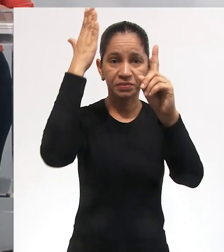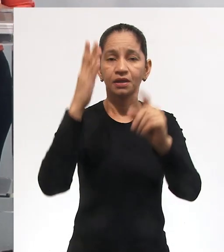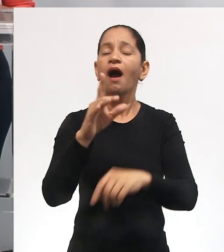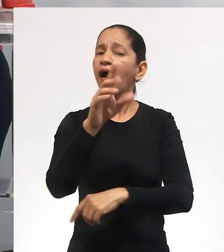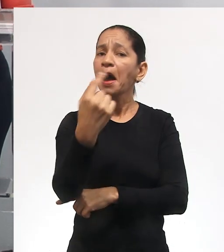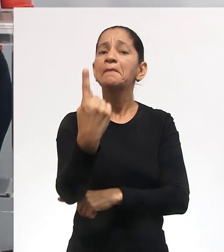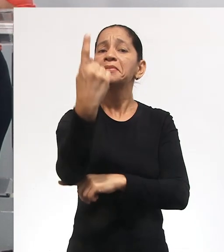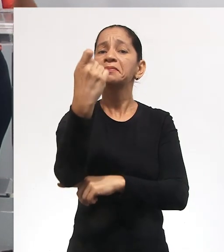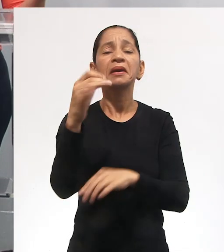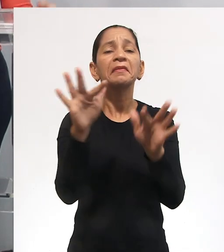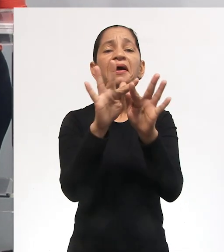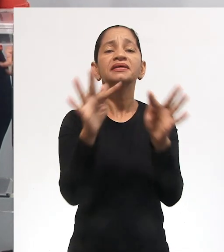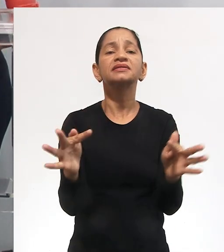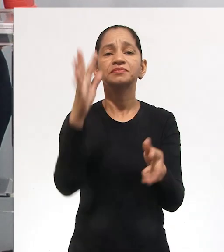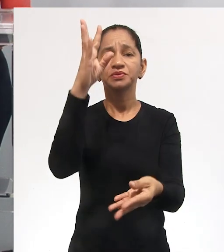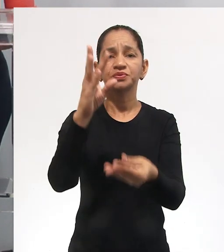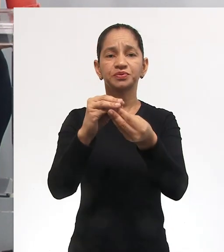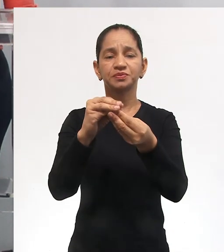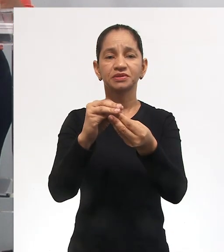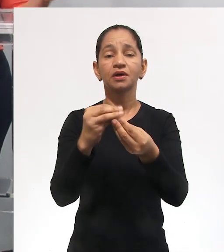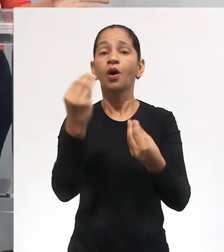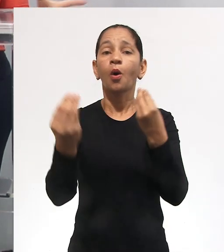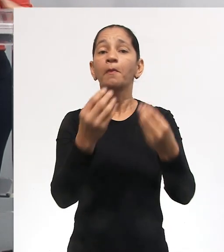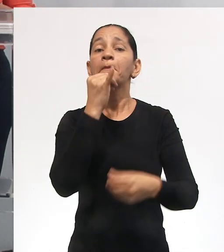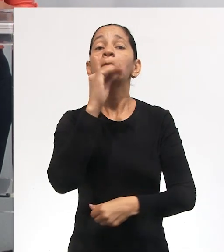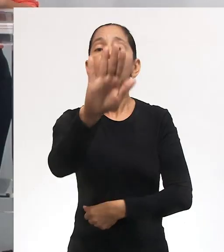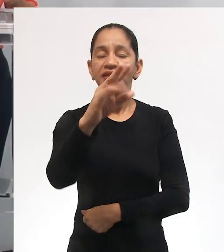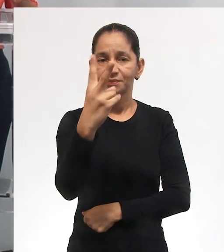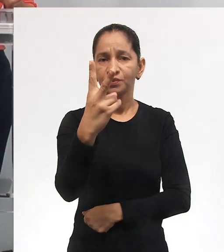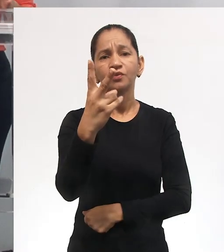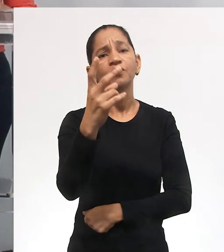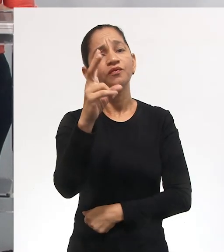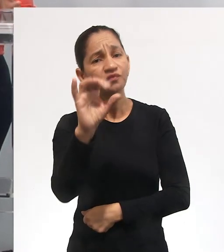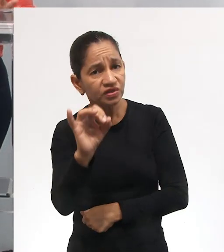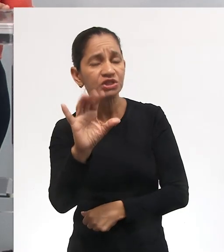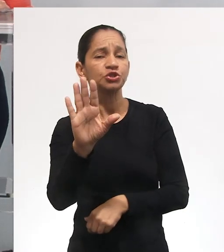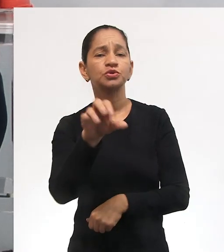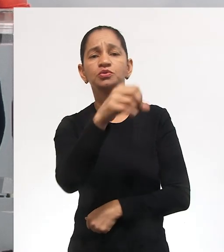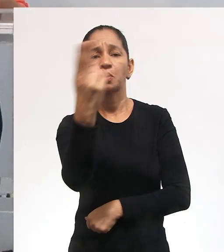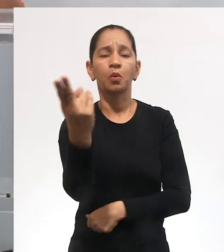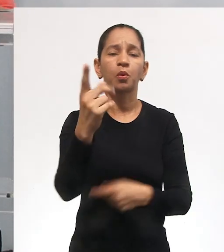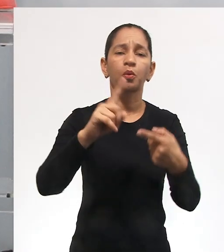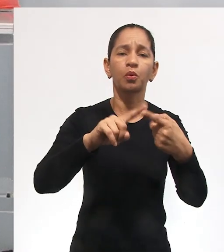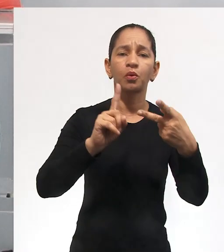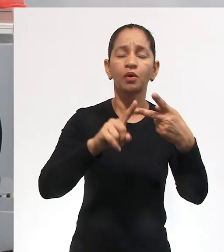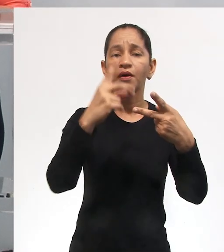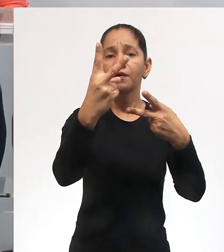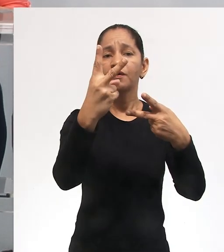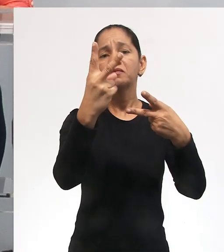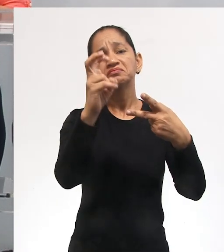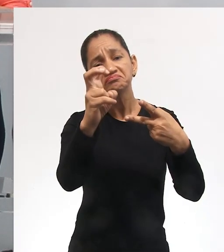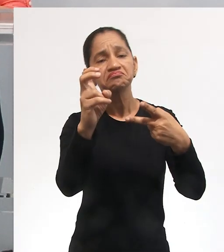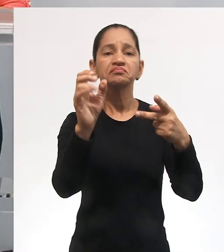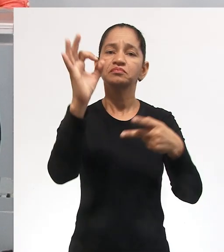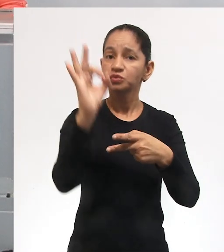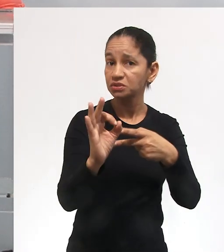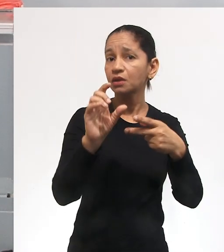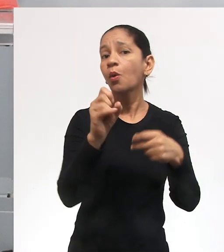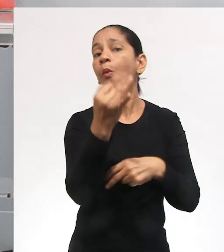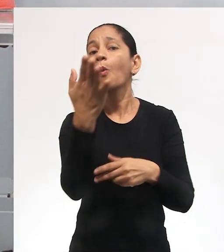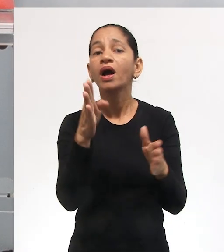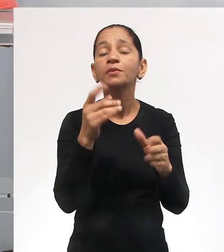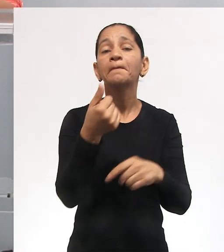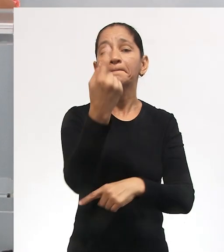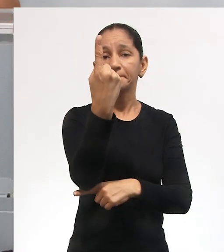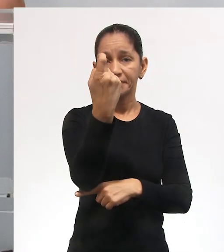encontrou. Se ele vai ter 20% de desconto, 15% de desconto, 30%, seja qual for, eu posso achar quanto aquele valor equivale,